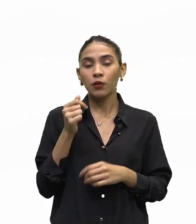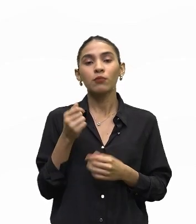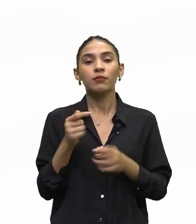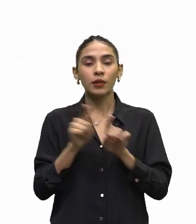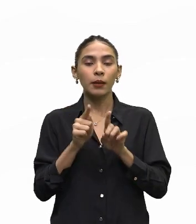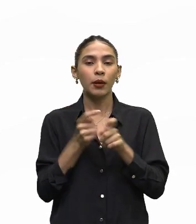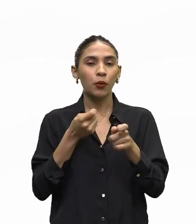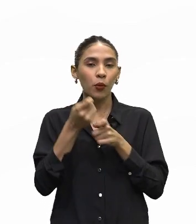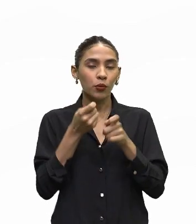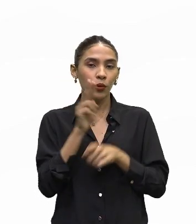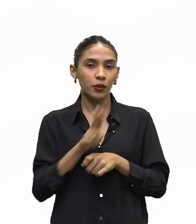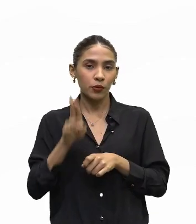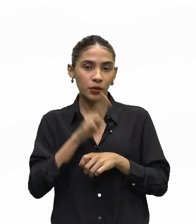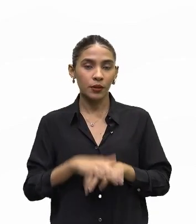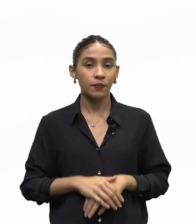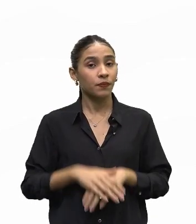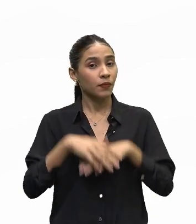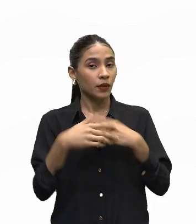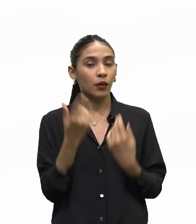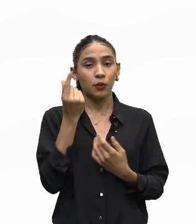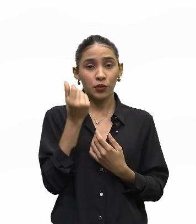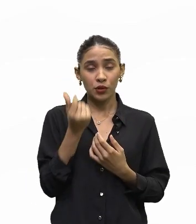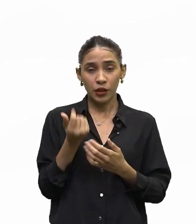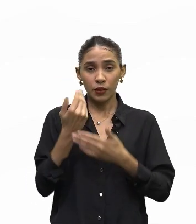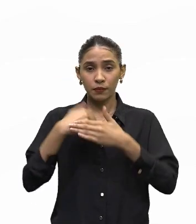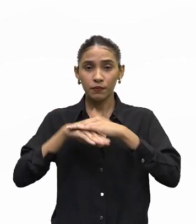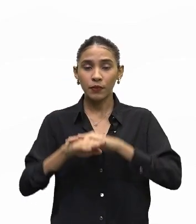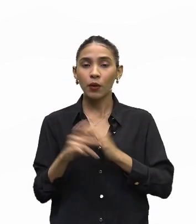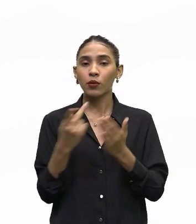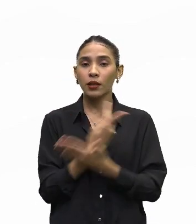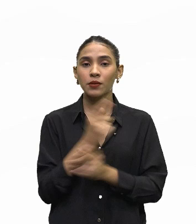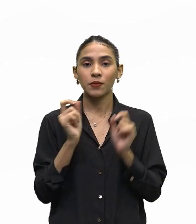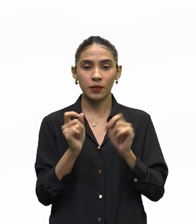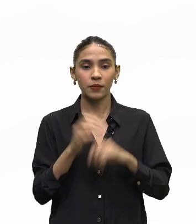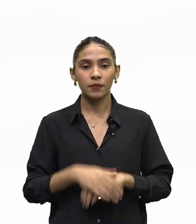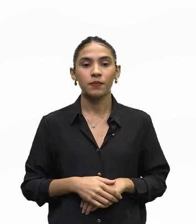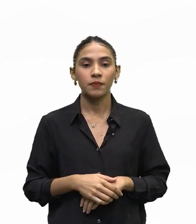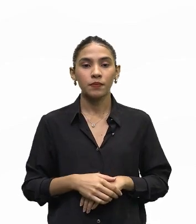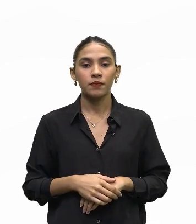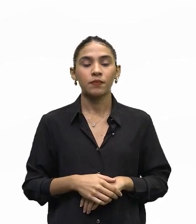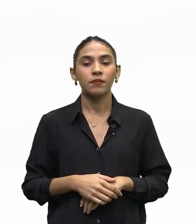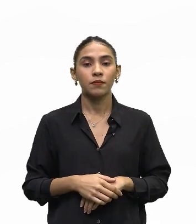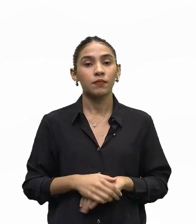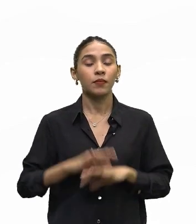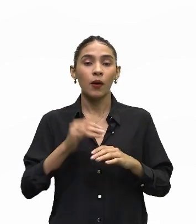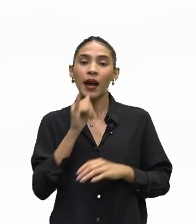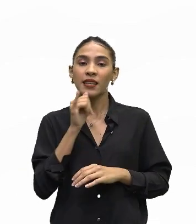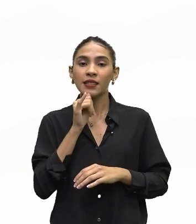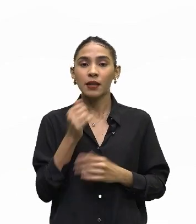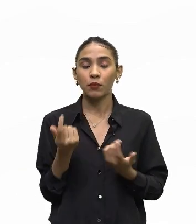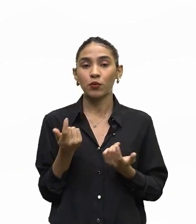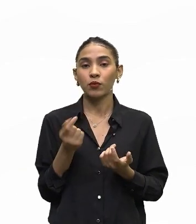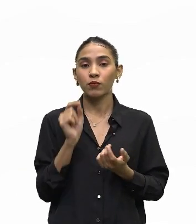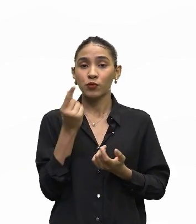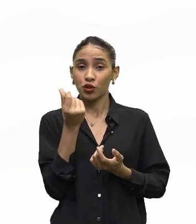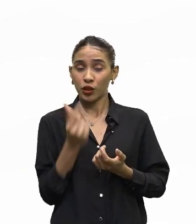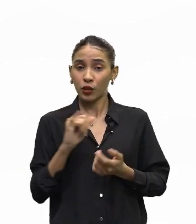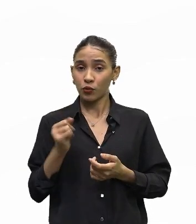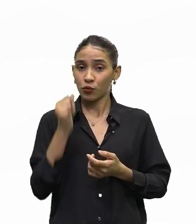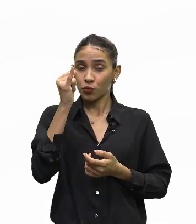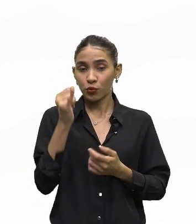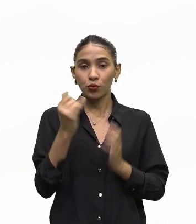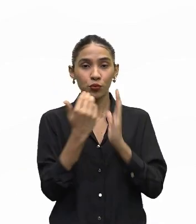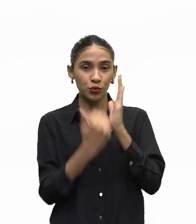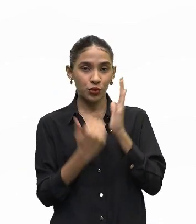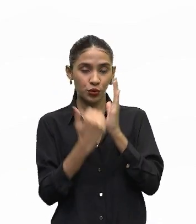disponíveis. Então, economizar, o que vai acontecer? Economizar um montante de juros vai fazer com que você tenha um